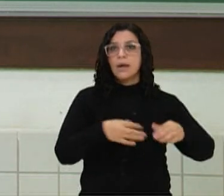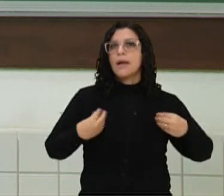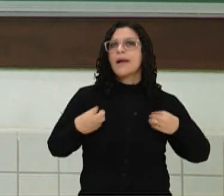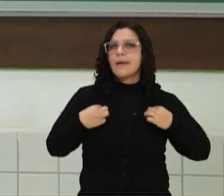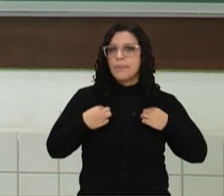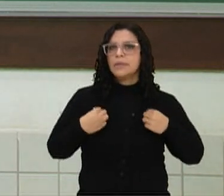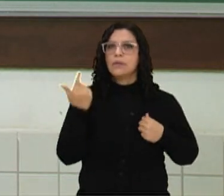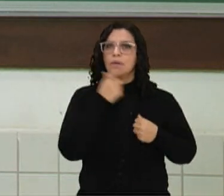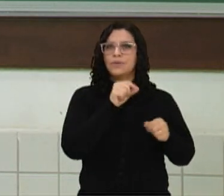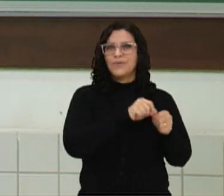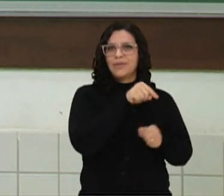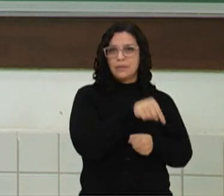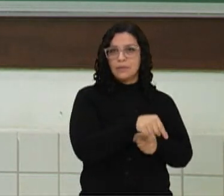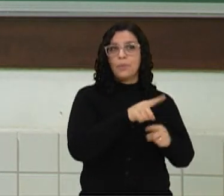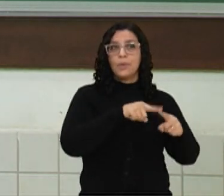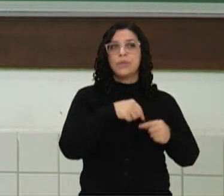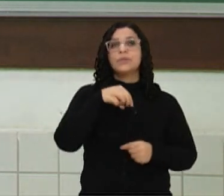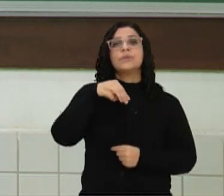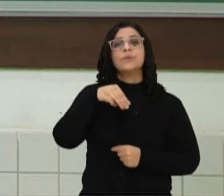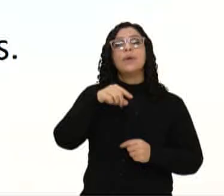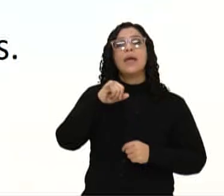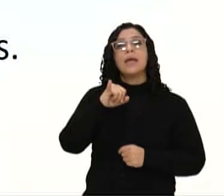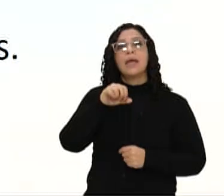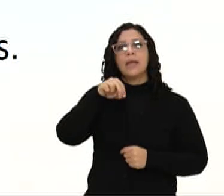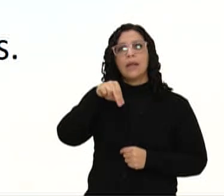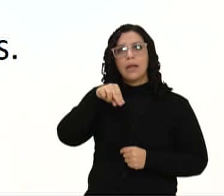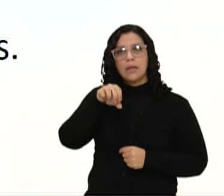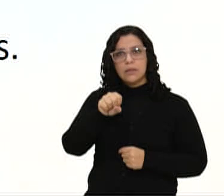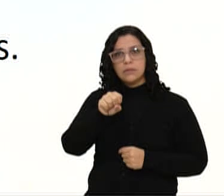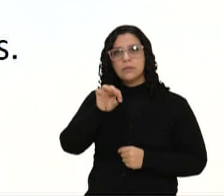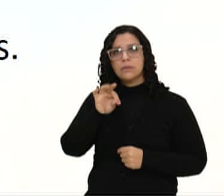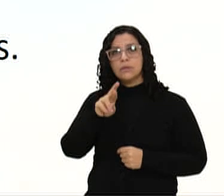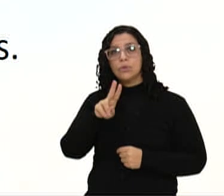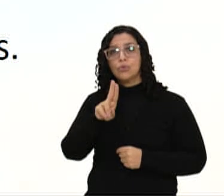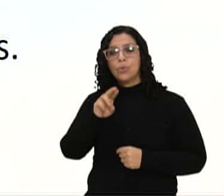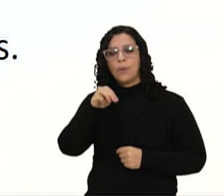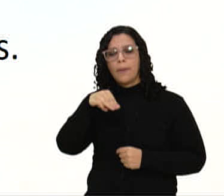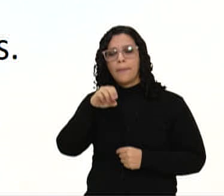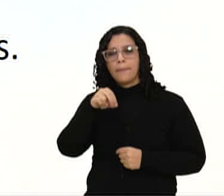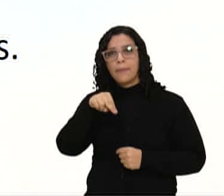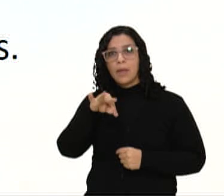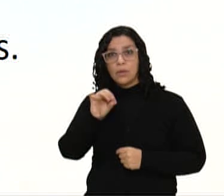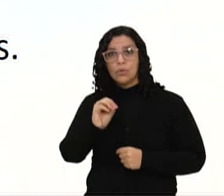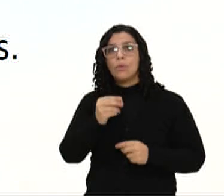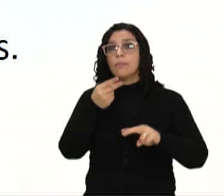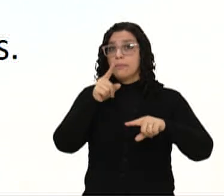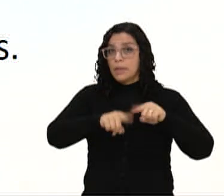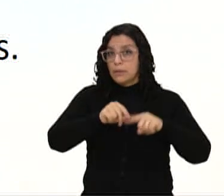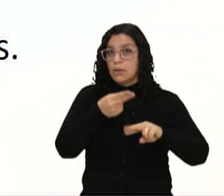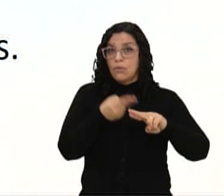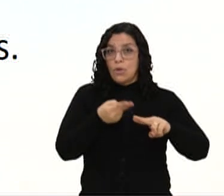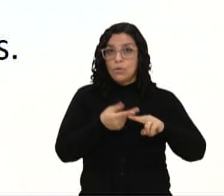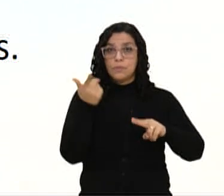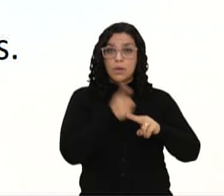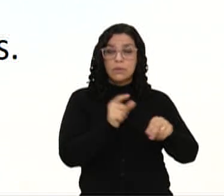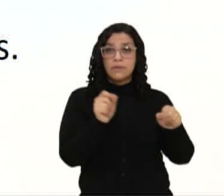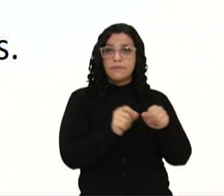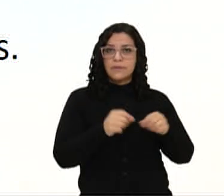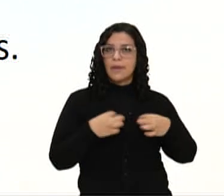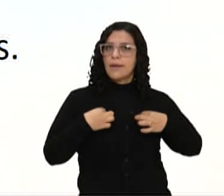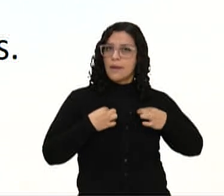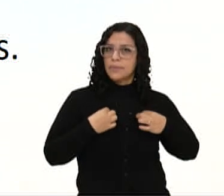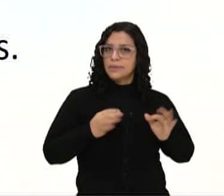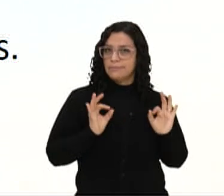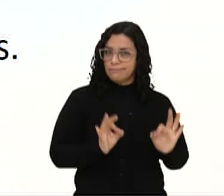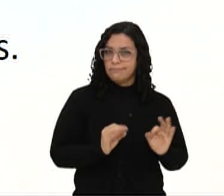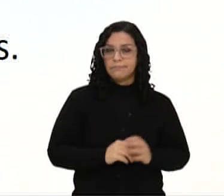enfim. Então, por isso eu digo que ela é um instrumento ou uma ferramenta utilizada ali para fabricar alguma